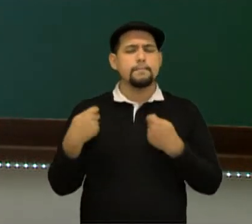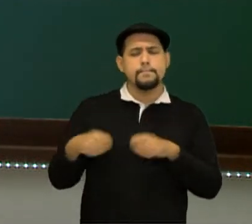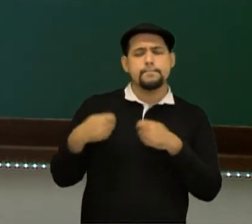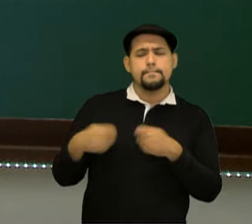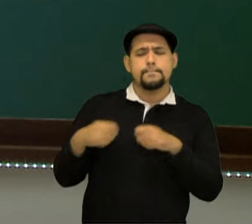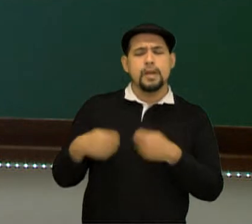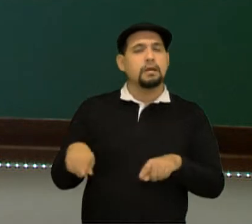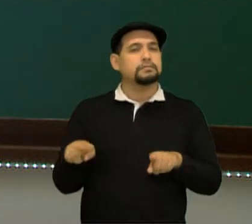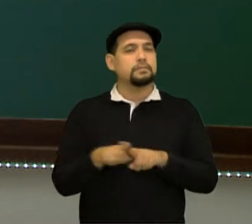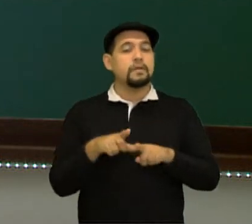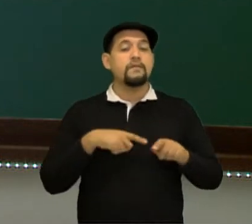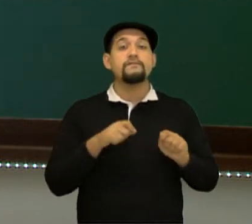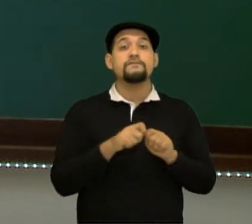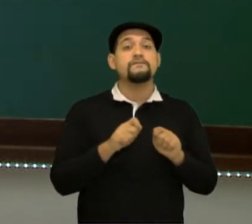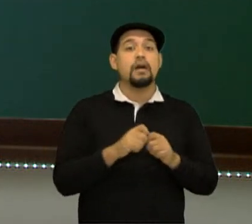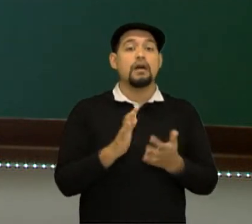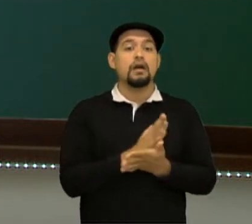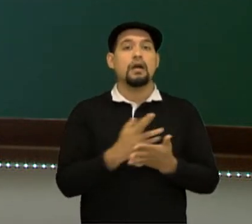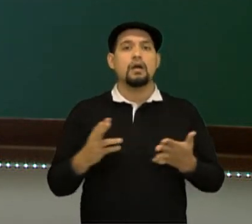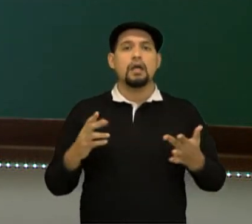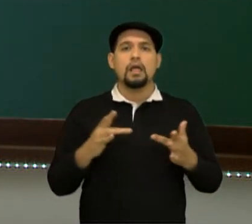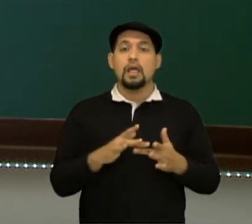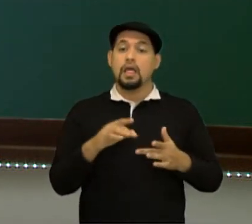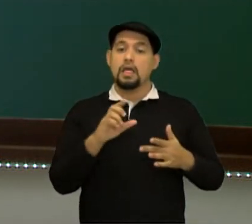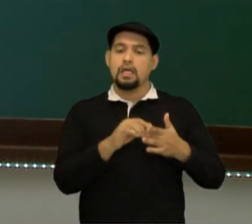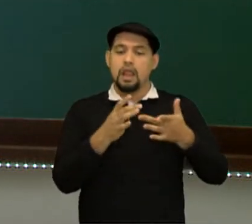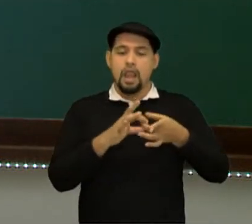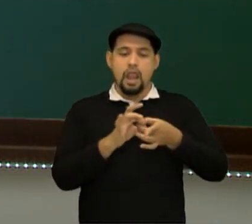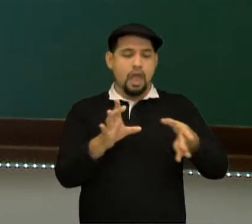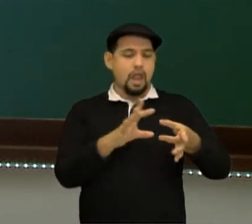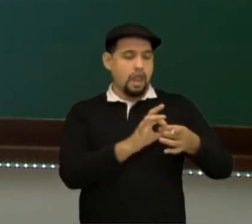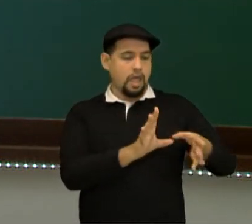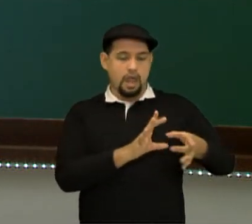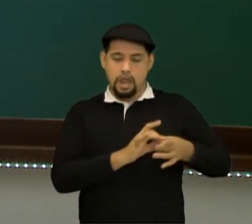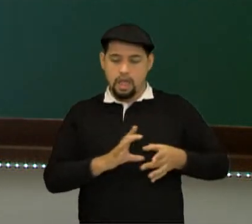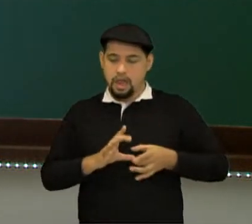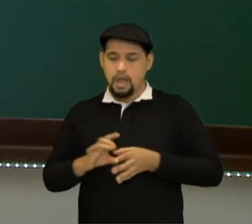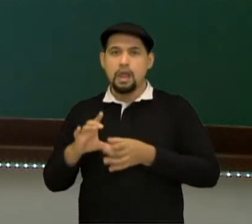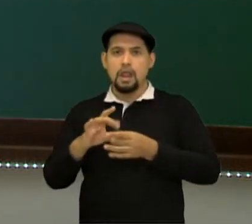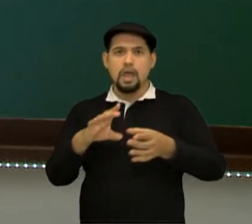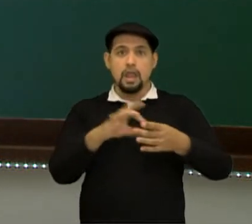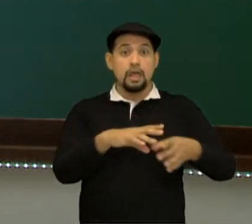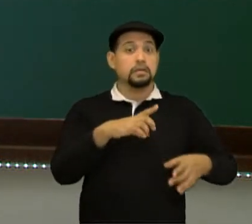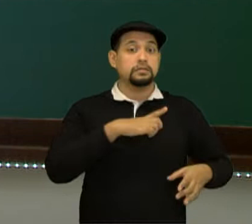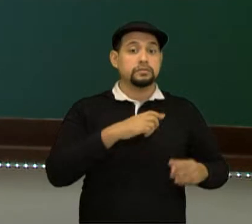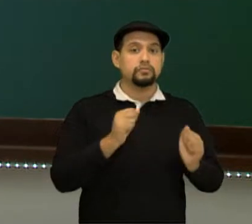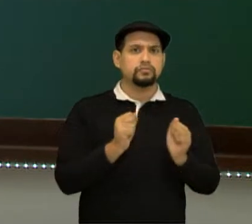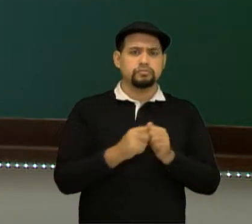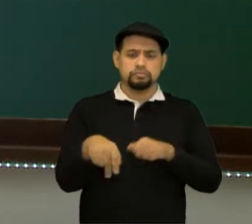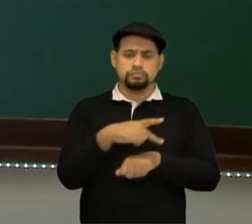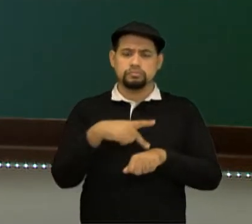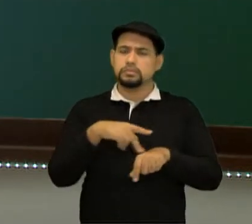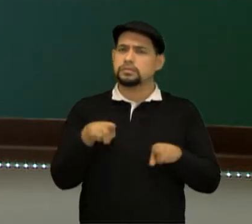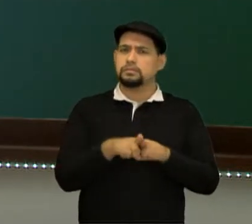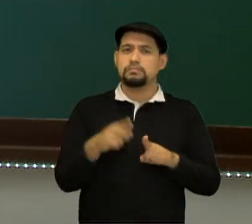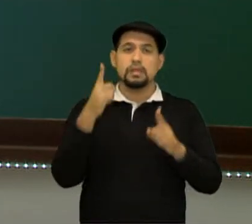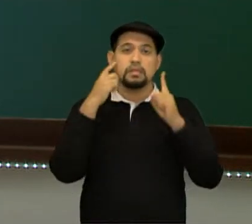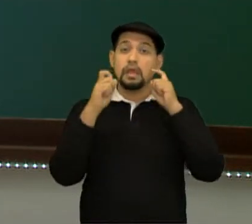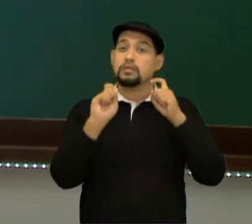necessidades e estabelecem certas liberações então estabelecem entre as fronteiras